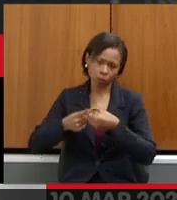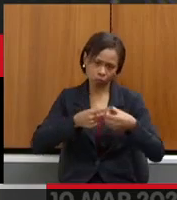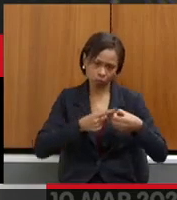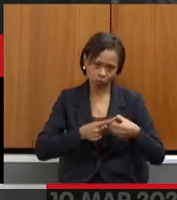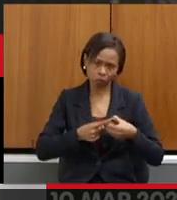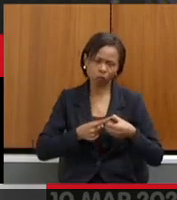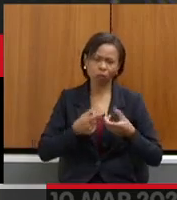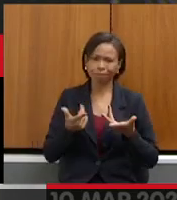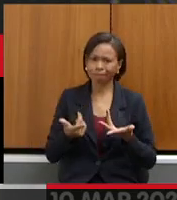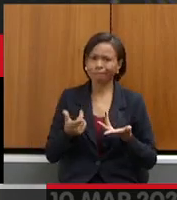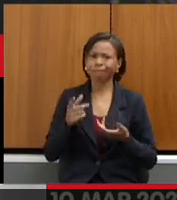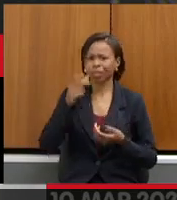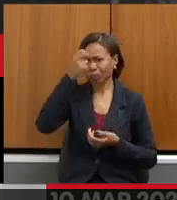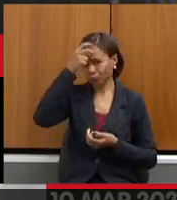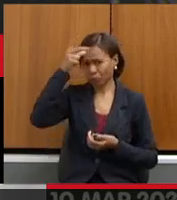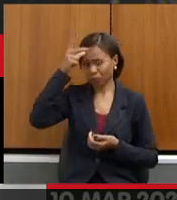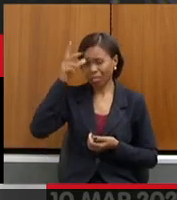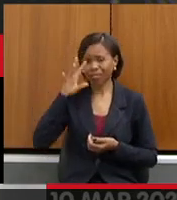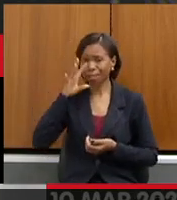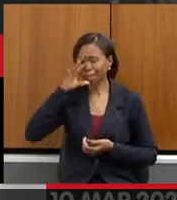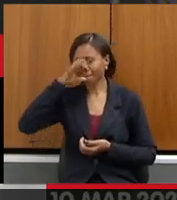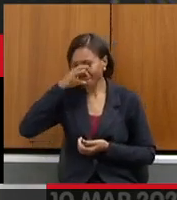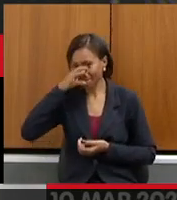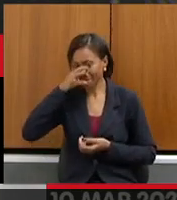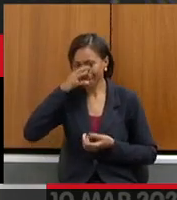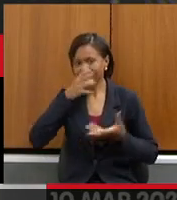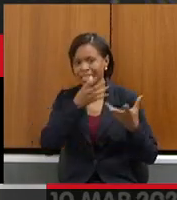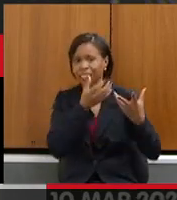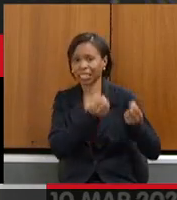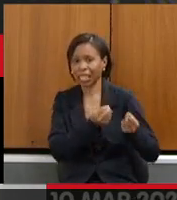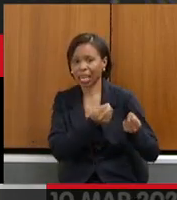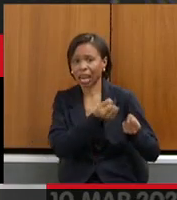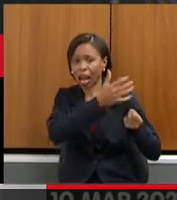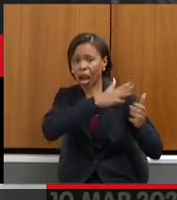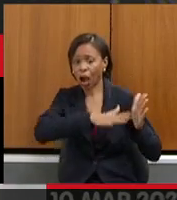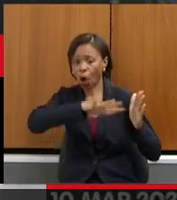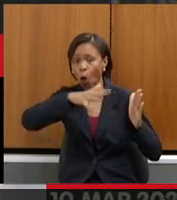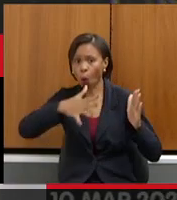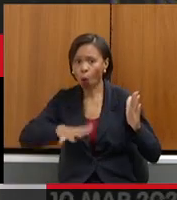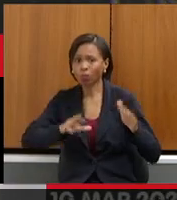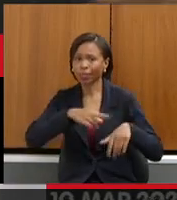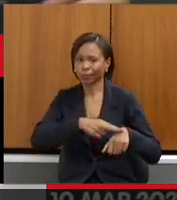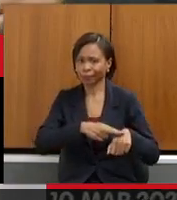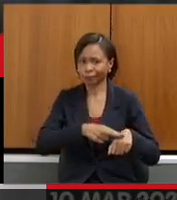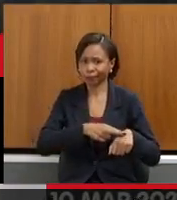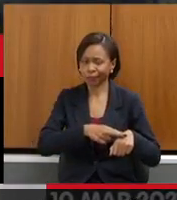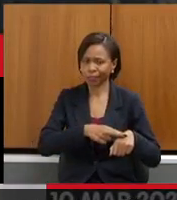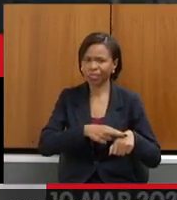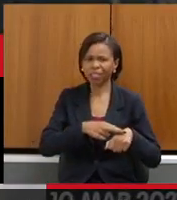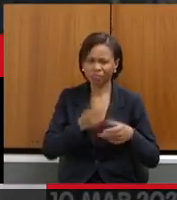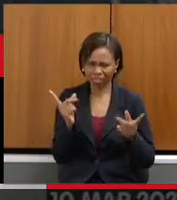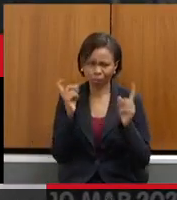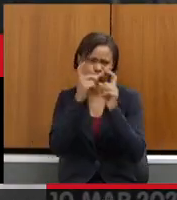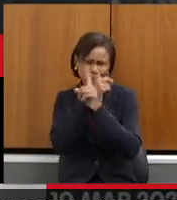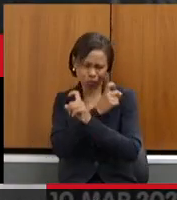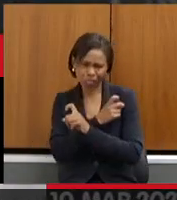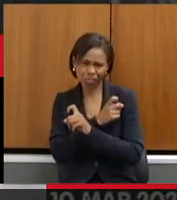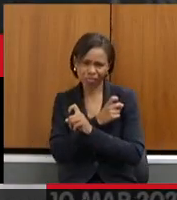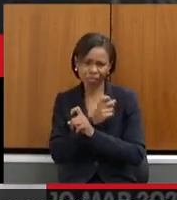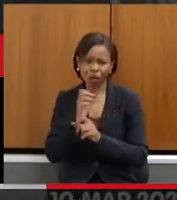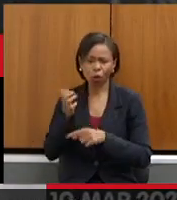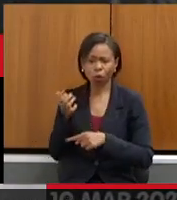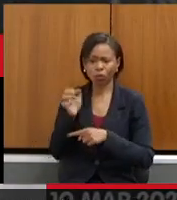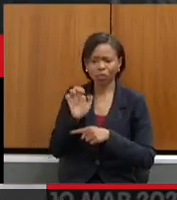em aderir à onda roxa isso impedirá o estado de decretar a onda roxa é